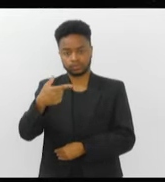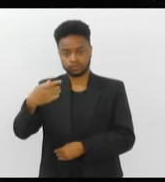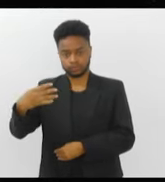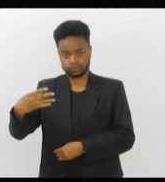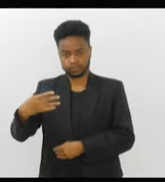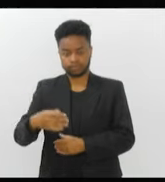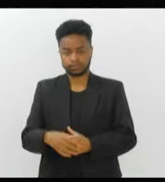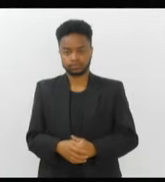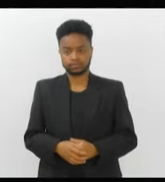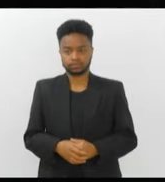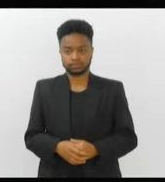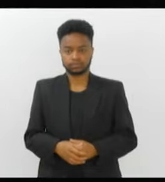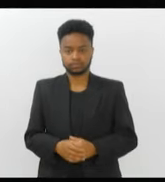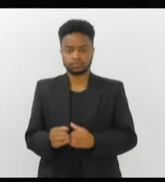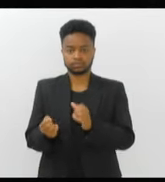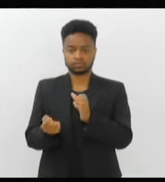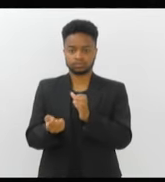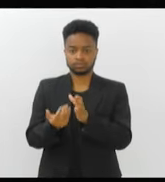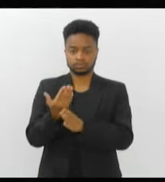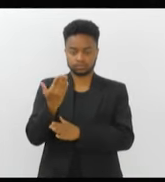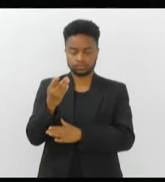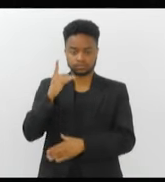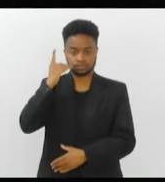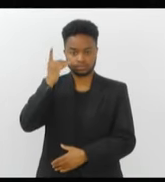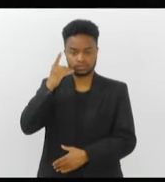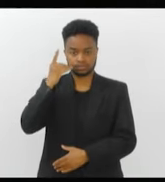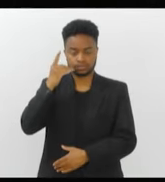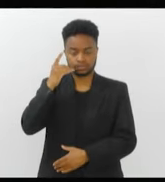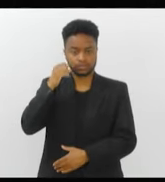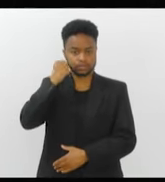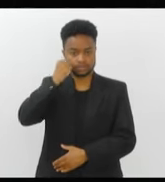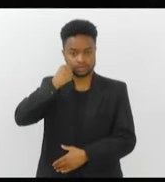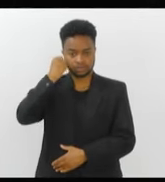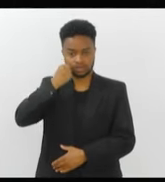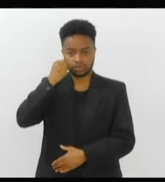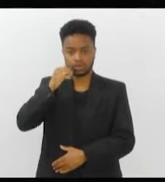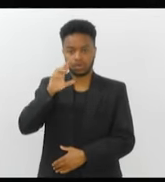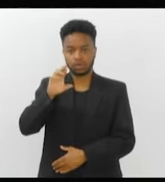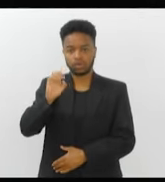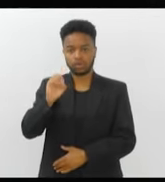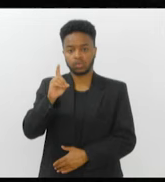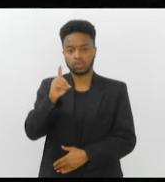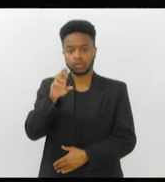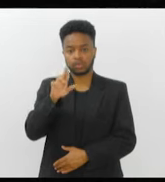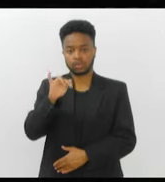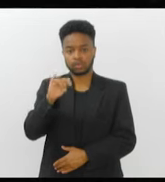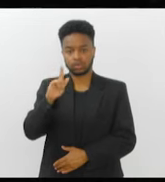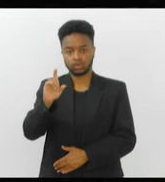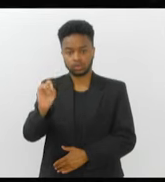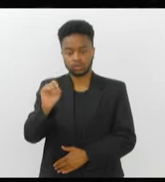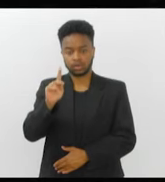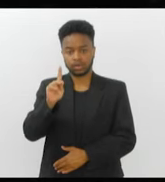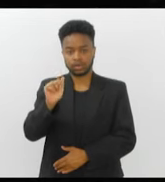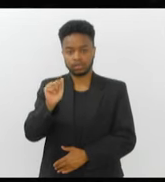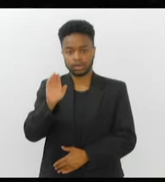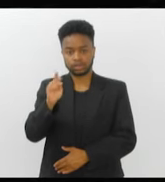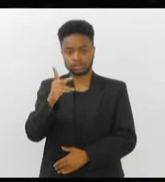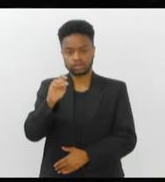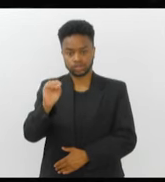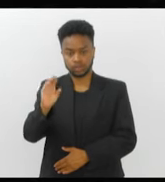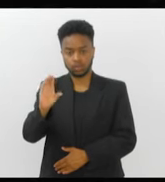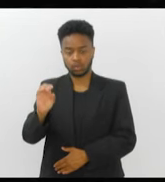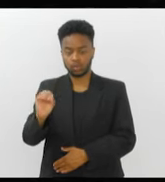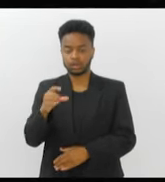2024, de autoria do senador Rodrigo Pacheco, que